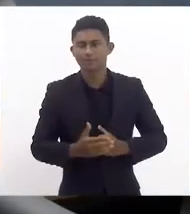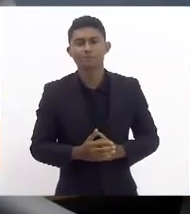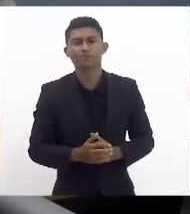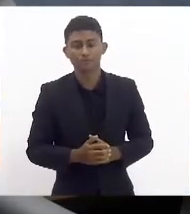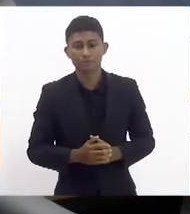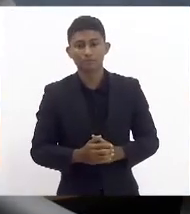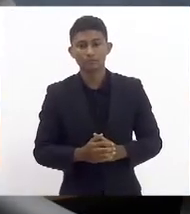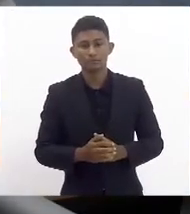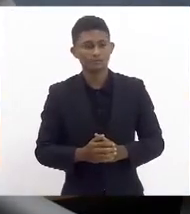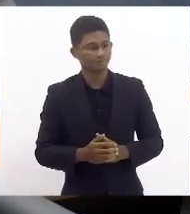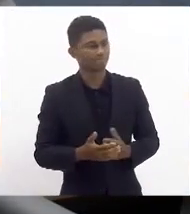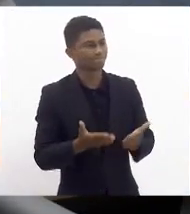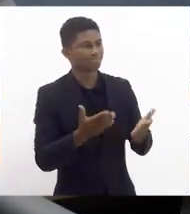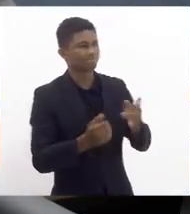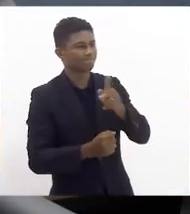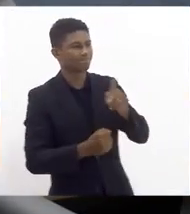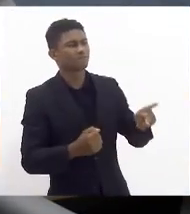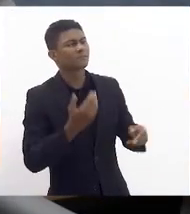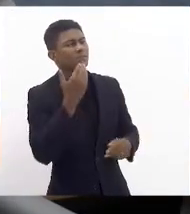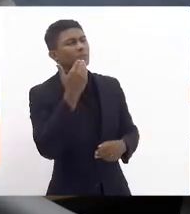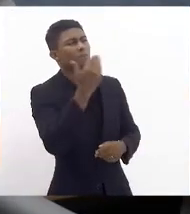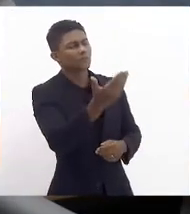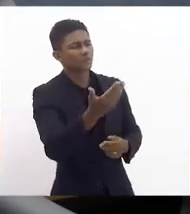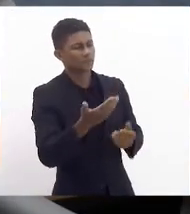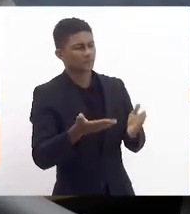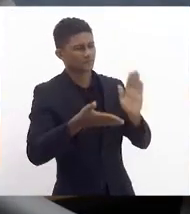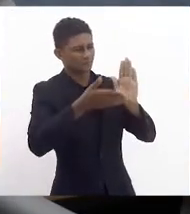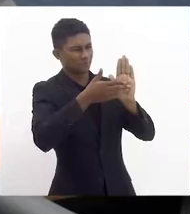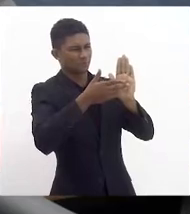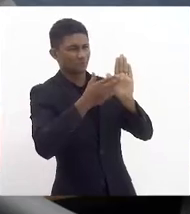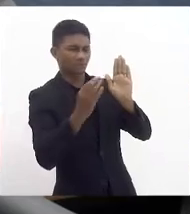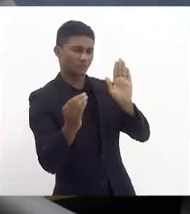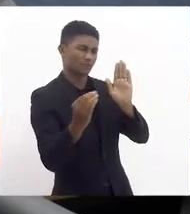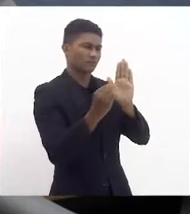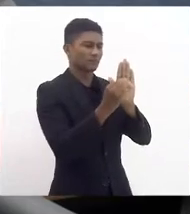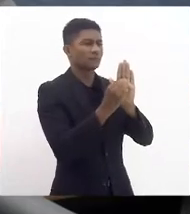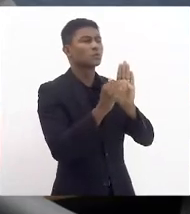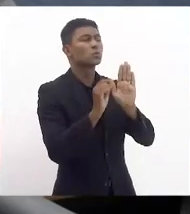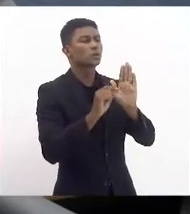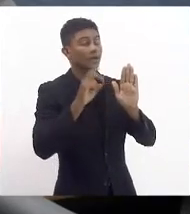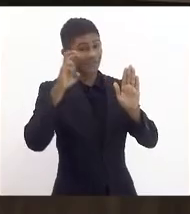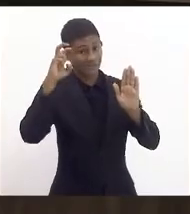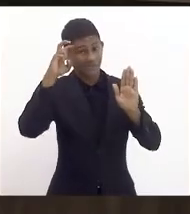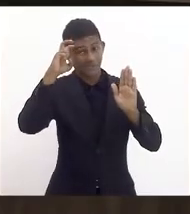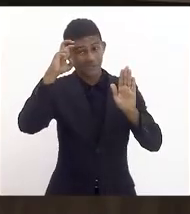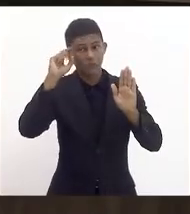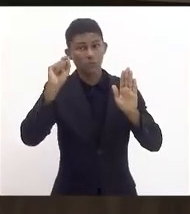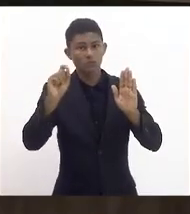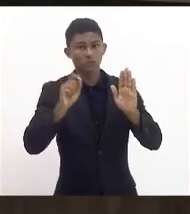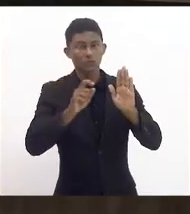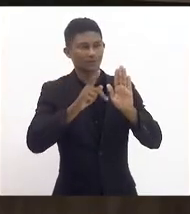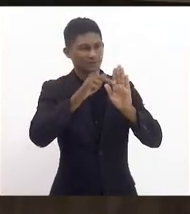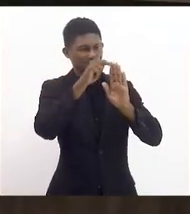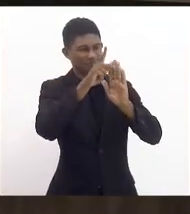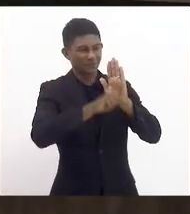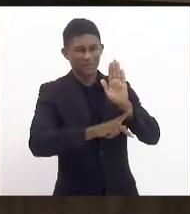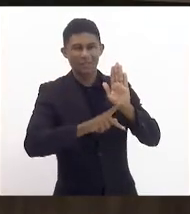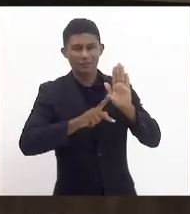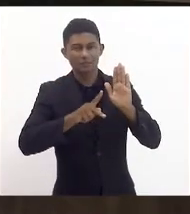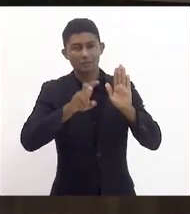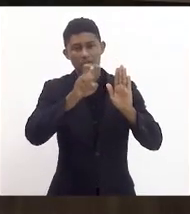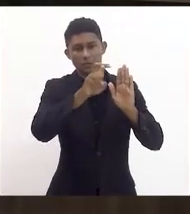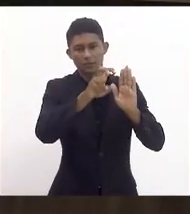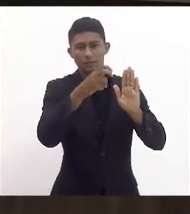queria requerer a Vossa Excelência a inclusão na ordem do dia da próxima quinta-feira, o projeto de resolução 534 de